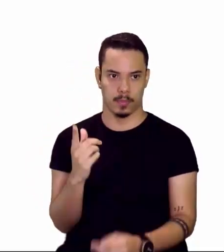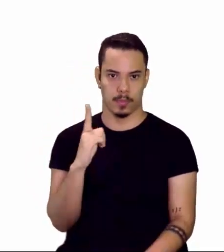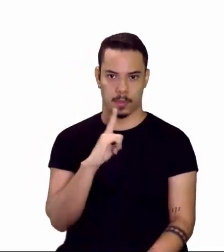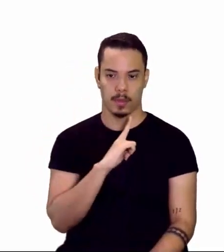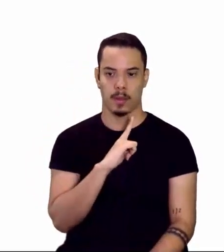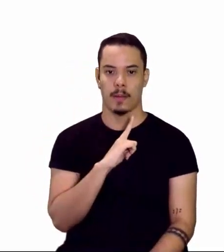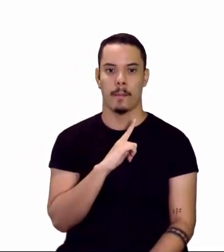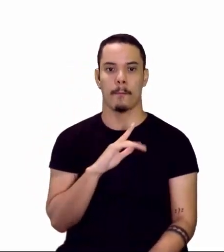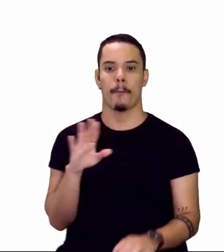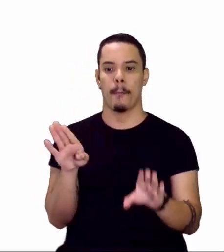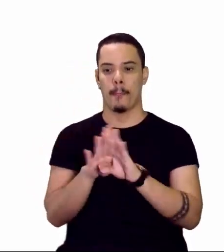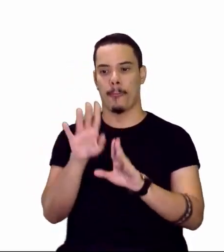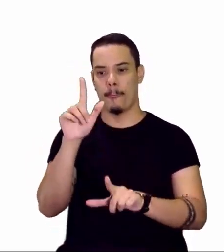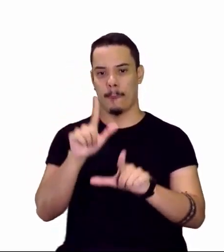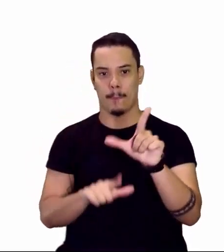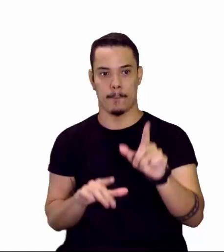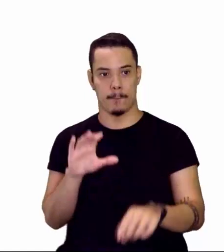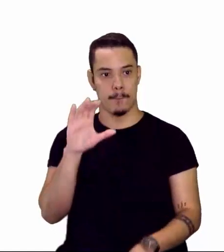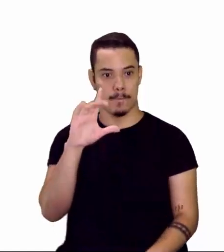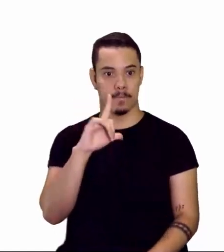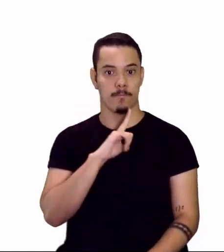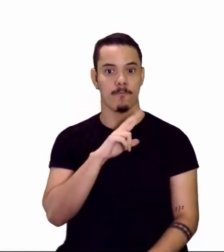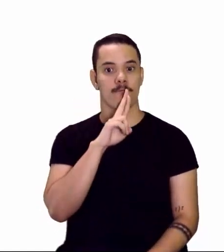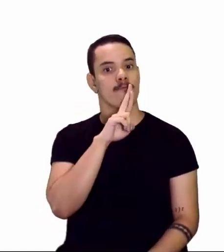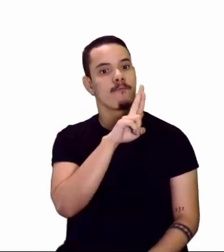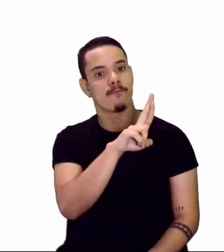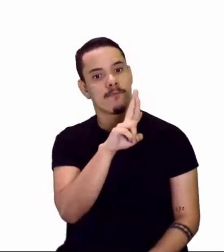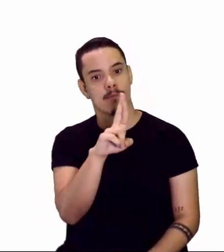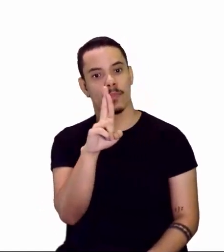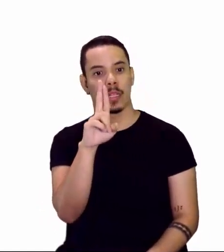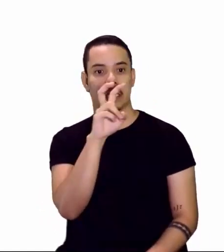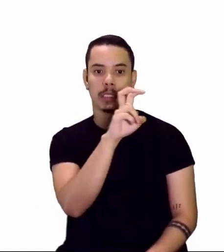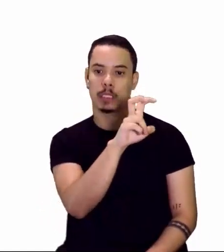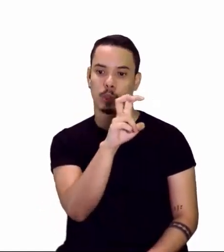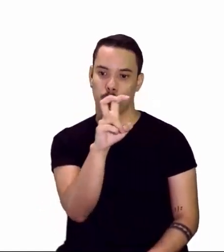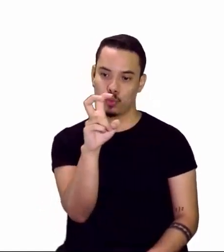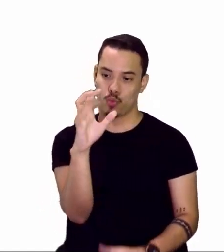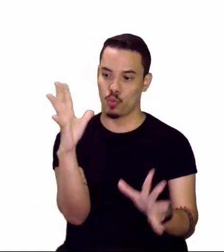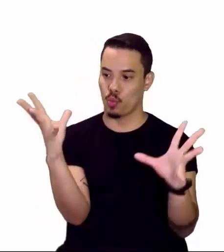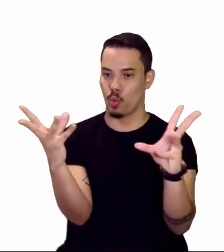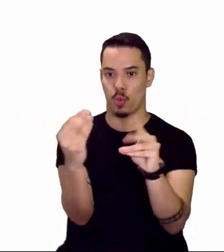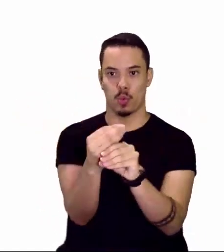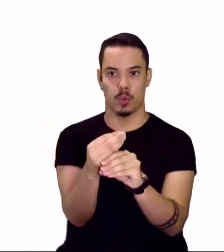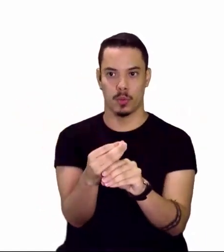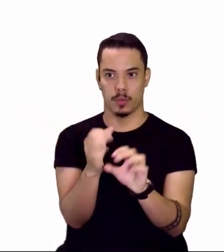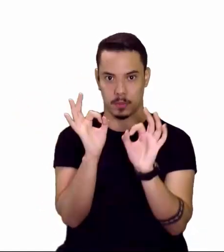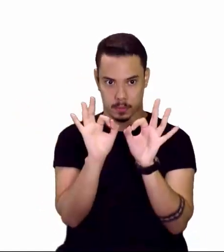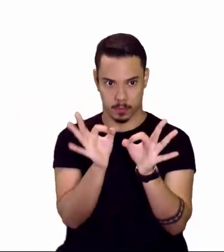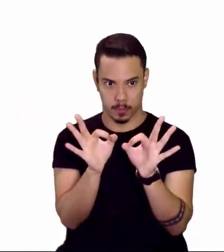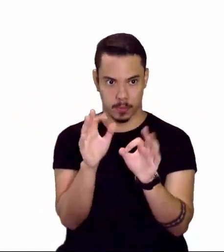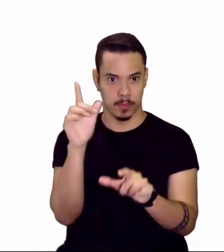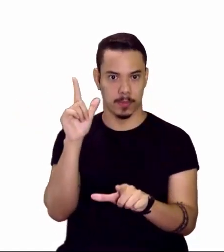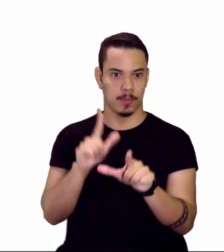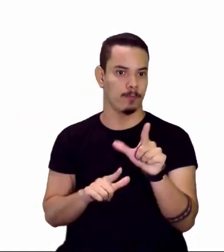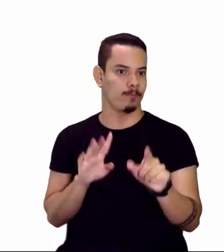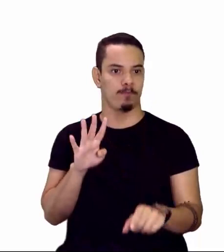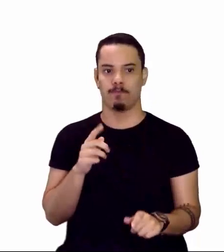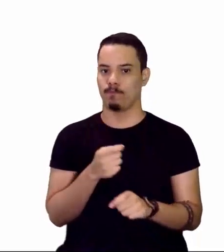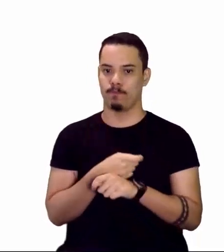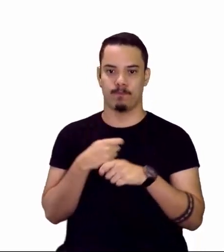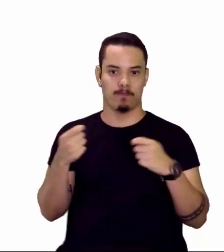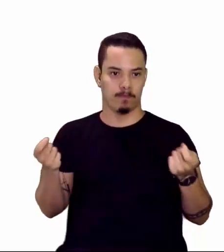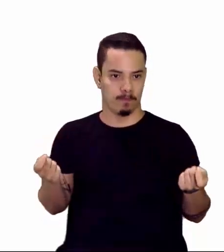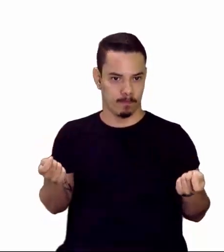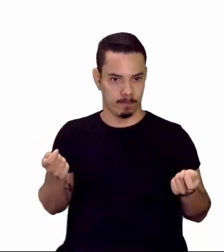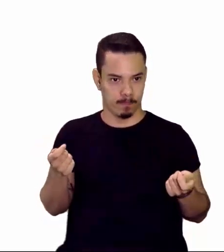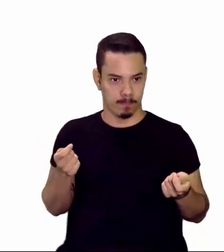enunciado e a letra C tem resposta para os 5 compostos que abordamos, tá bom? Na letra A só tínhamos 4,